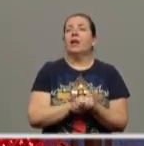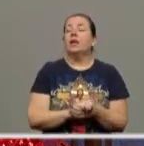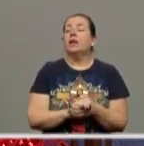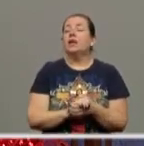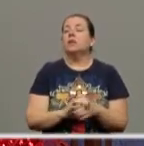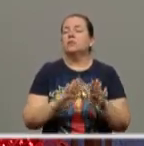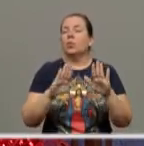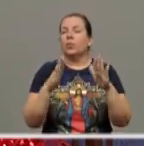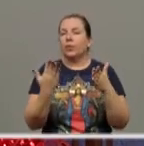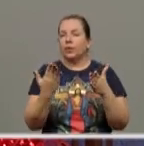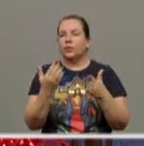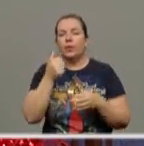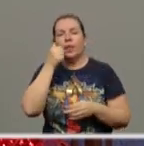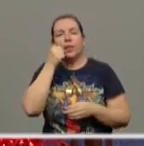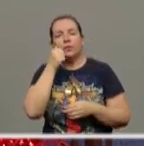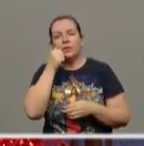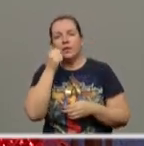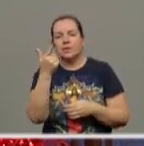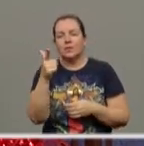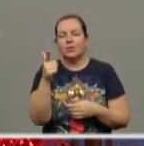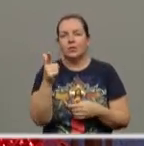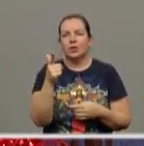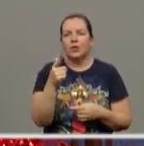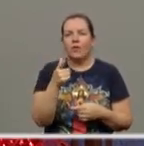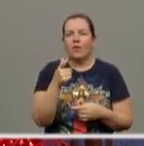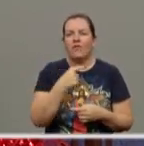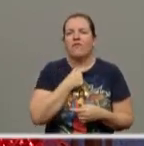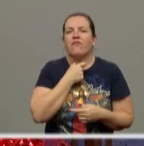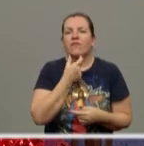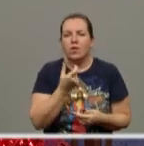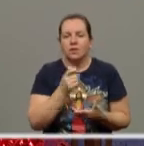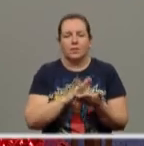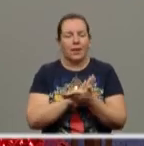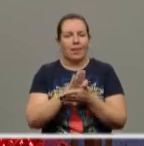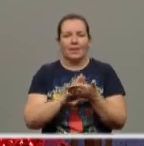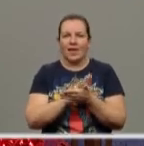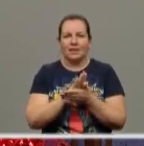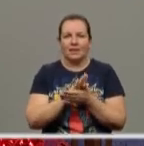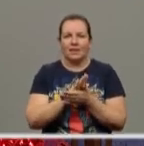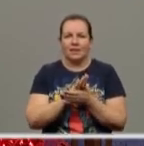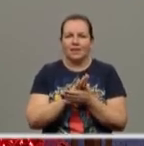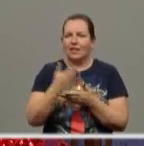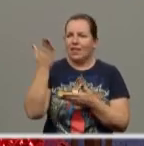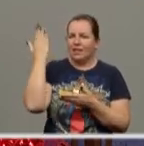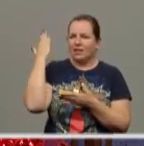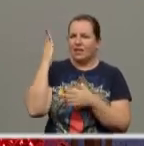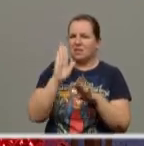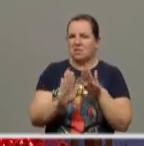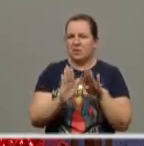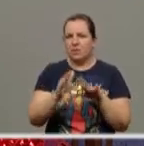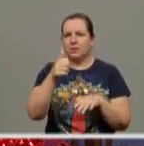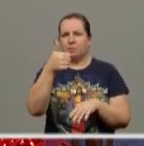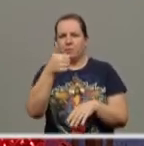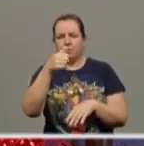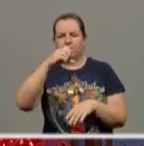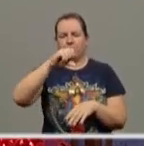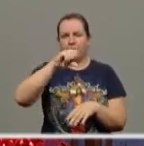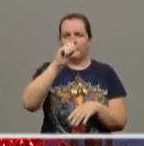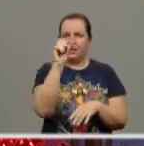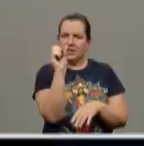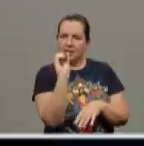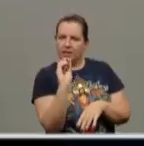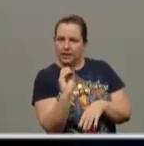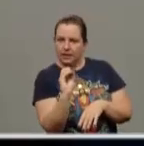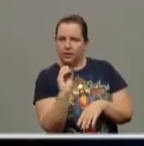mulheres, mas começa lá no feminismo, lá nos anos 60, a partir do momento em que começa a tentar regular